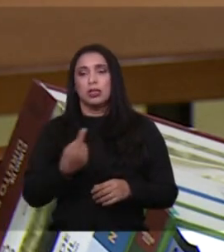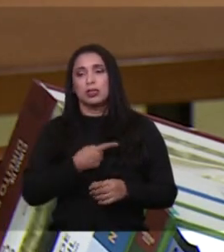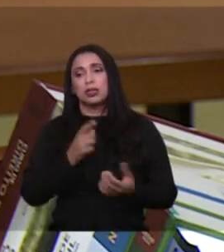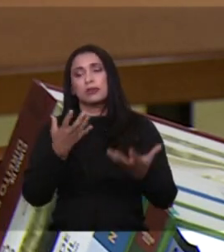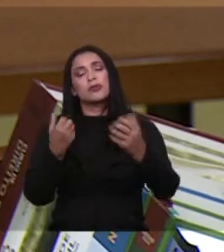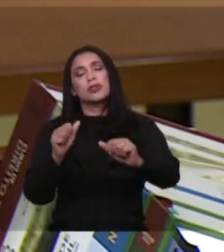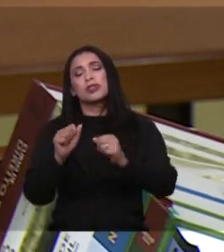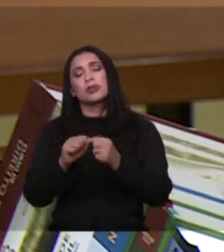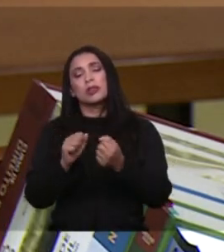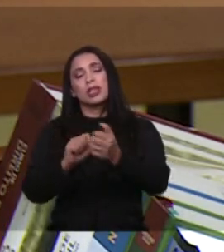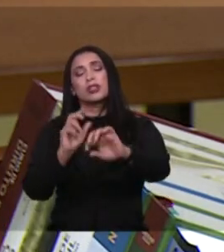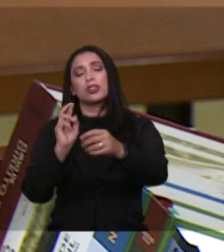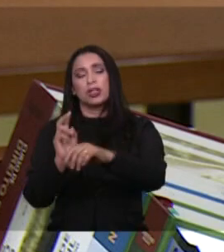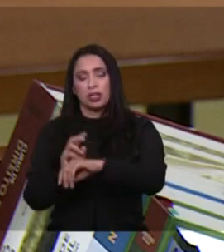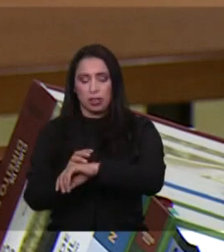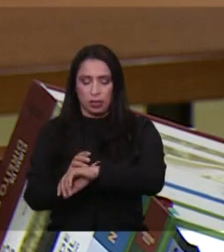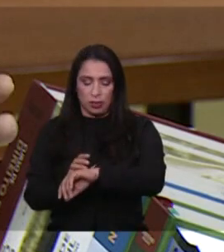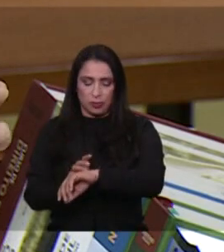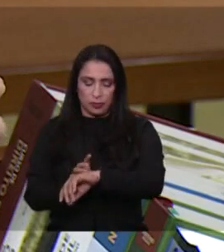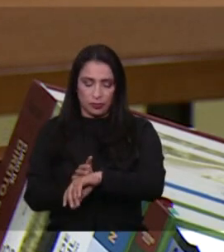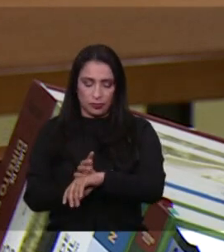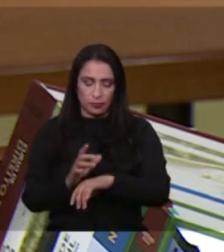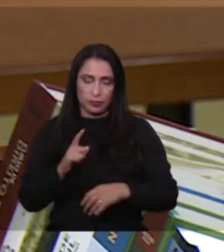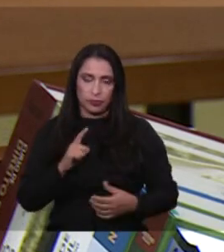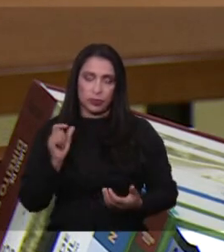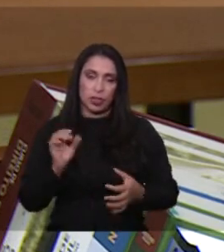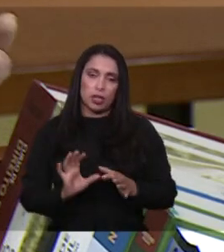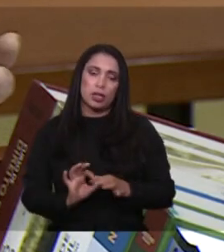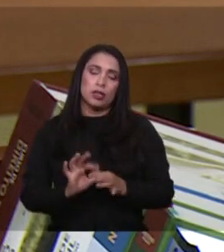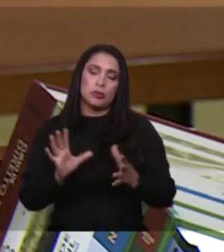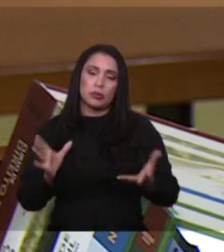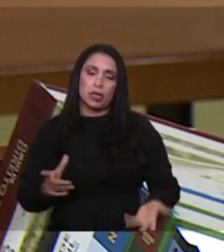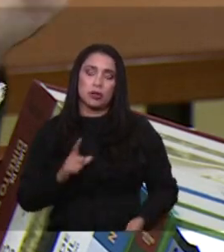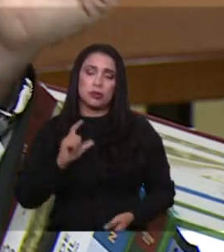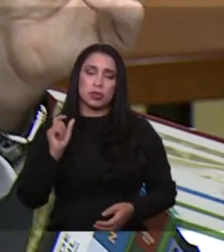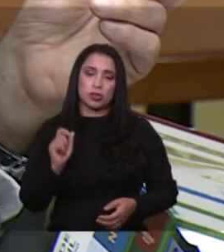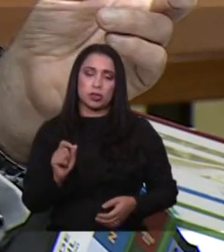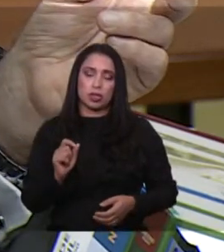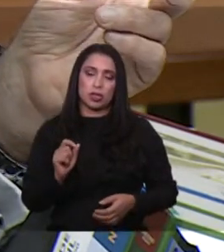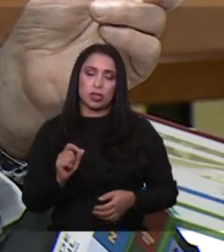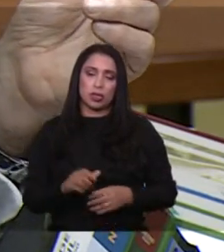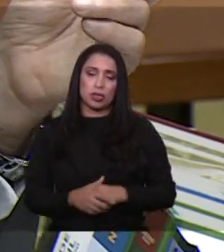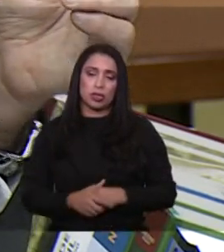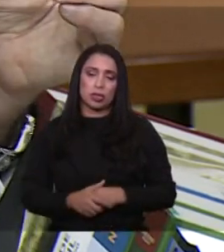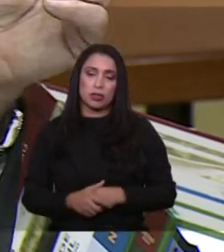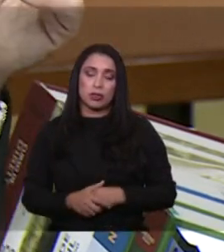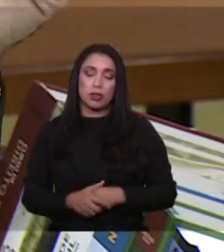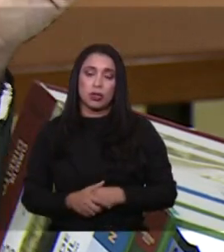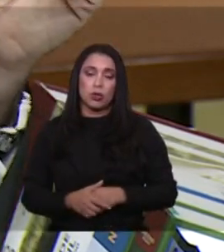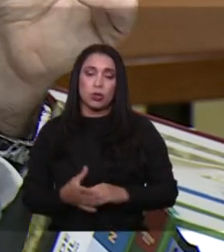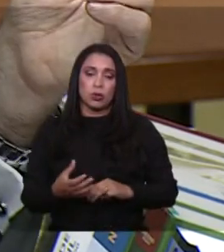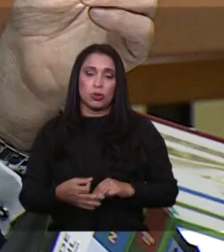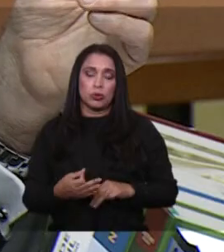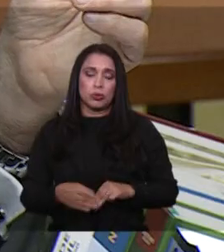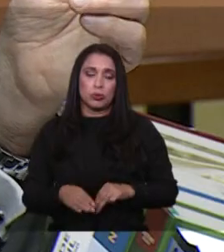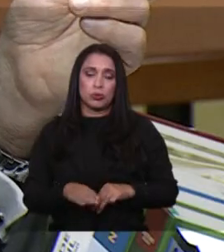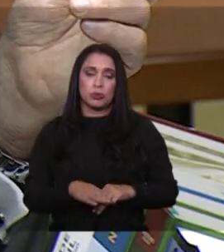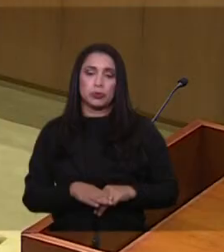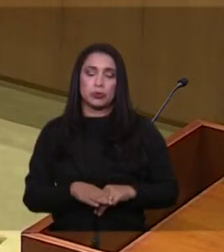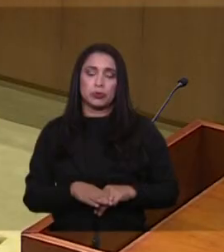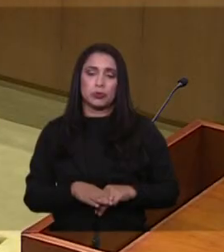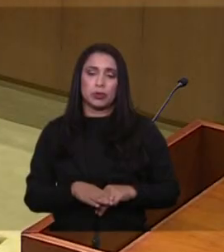de ponderação de valores? Permitir que, muito embora o ministro Alexandre, o ministro